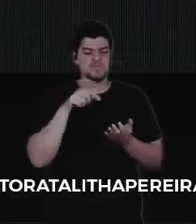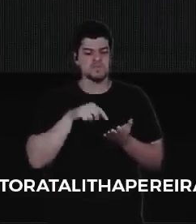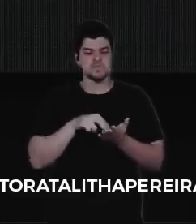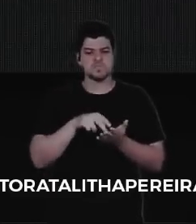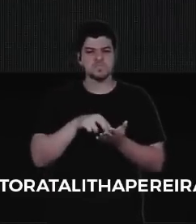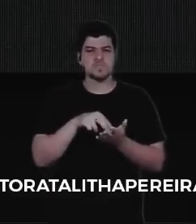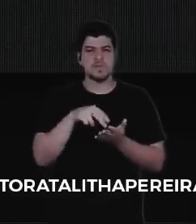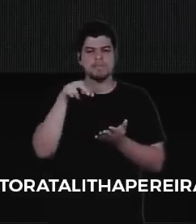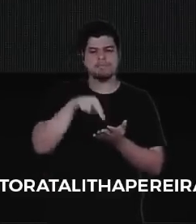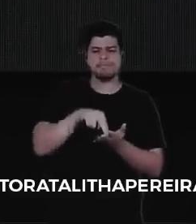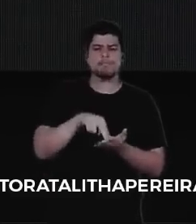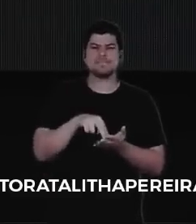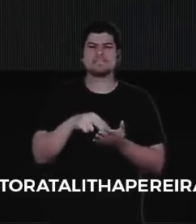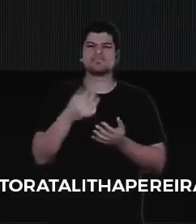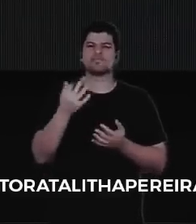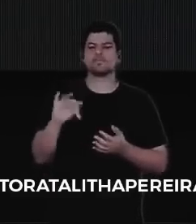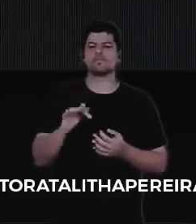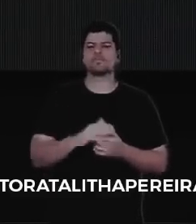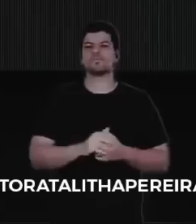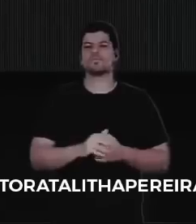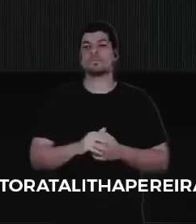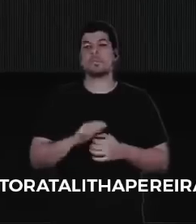das pedrinhas se chame